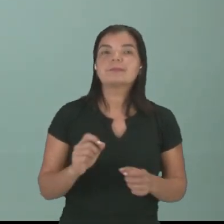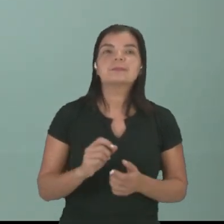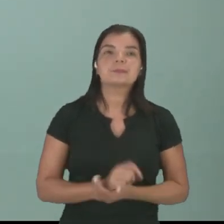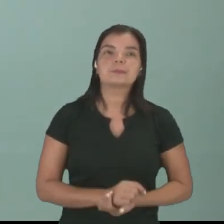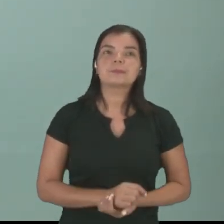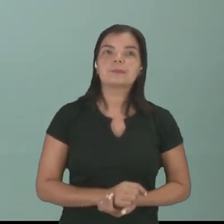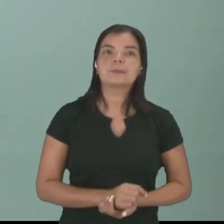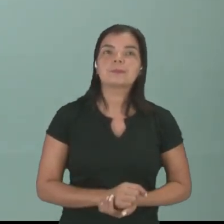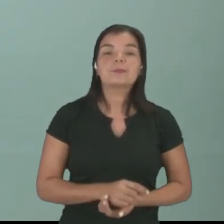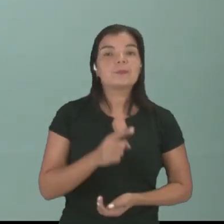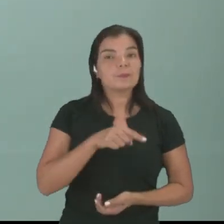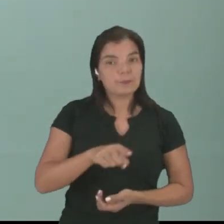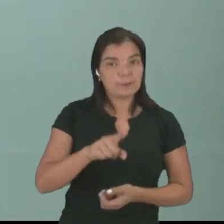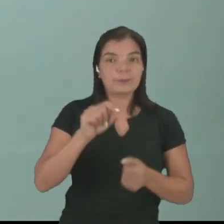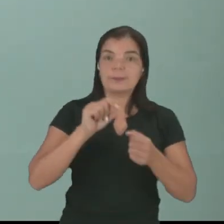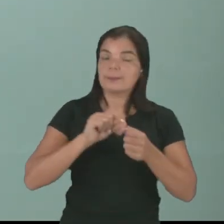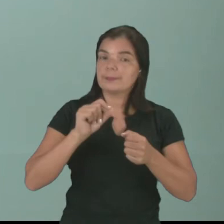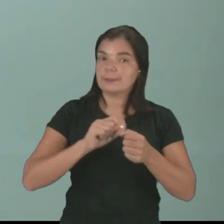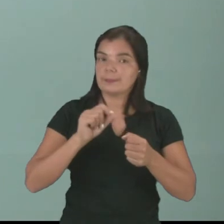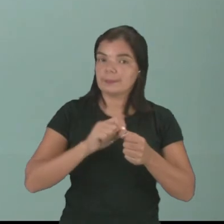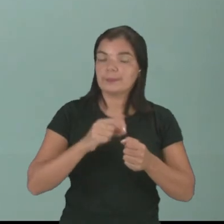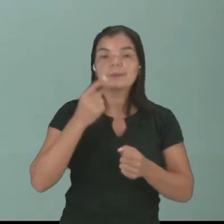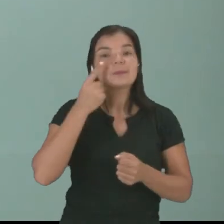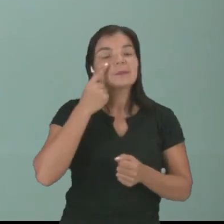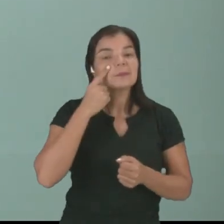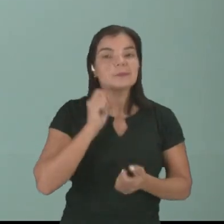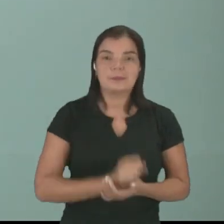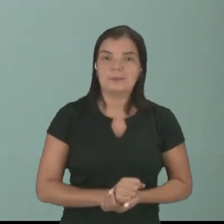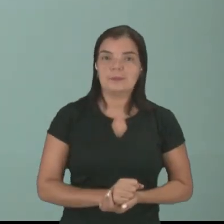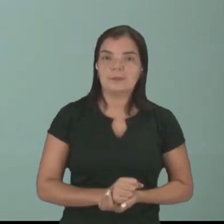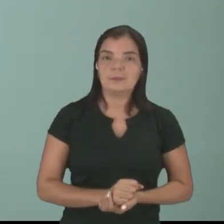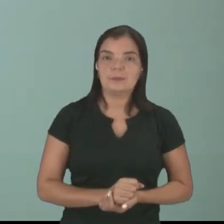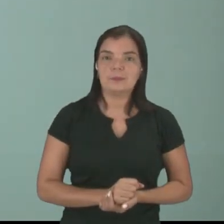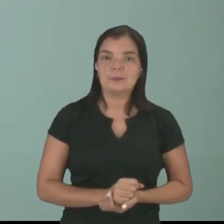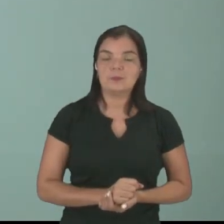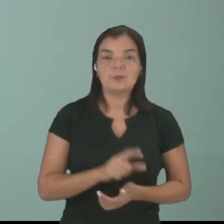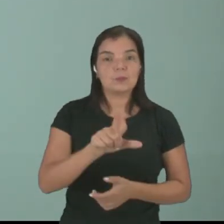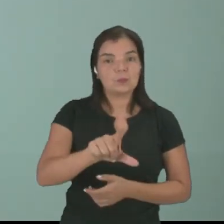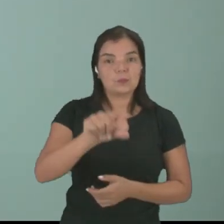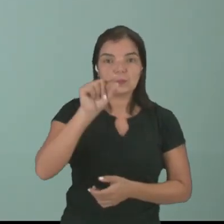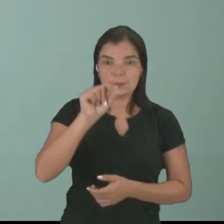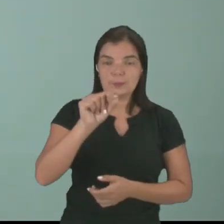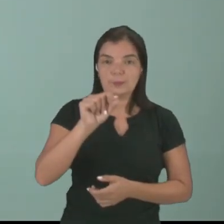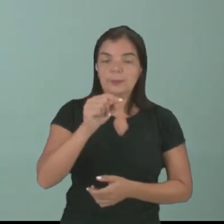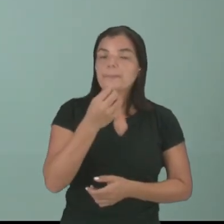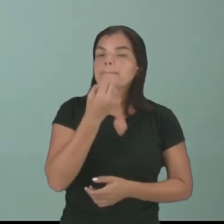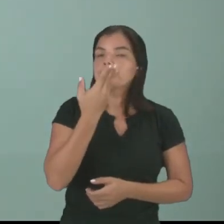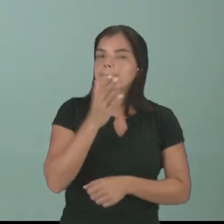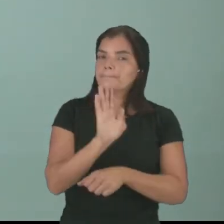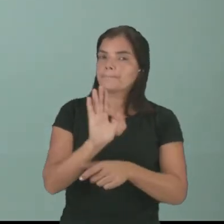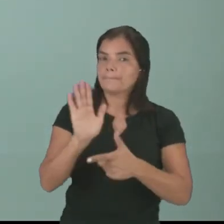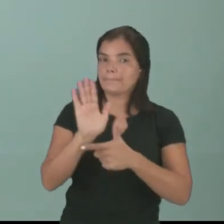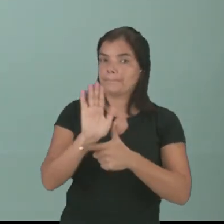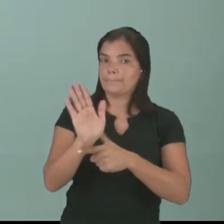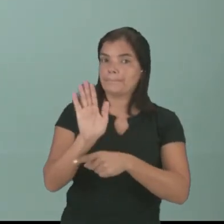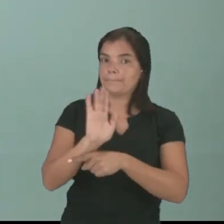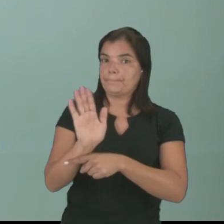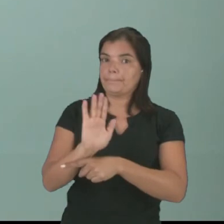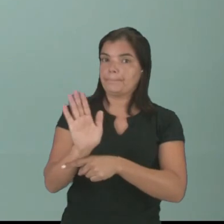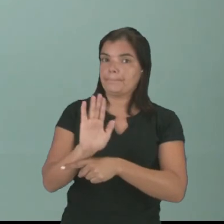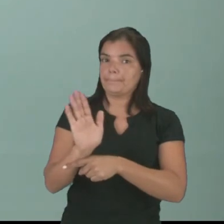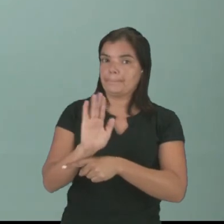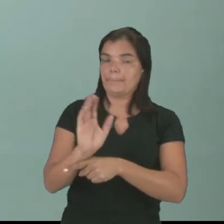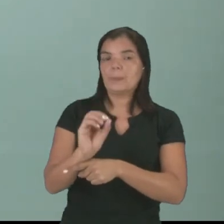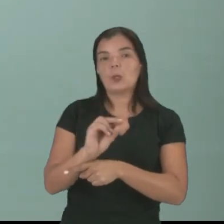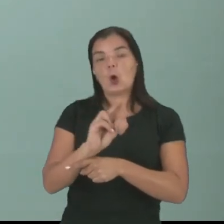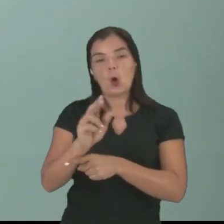seguinte: você vai buscar escolher um bom filme da sua preferência